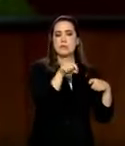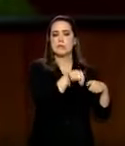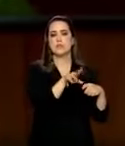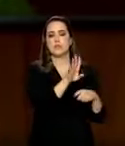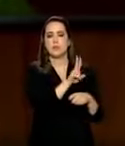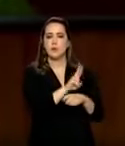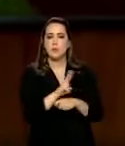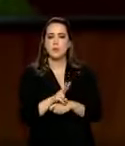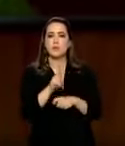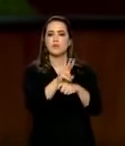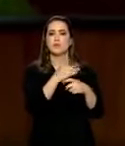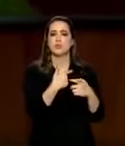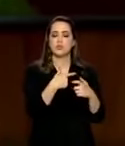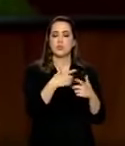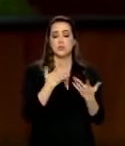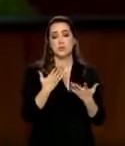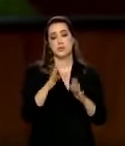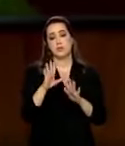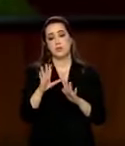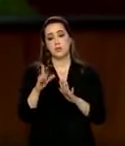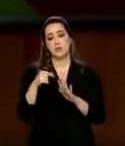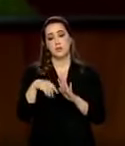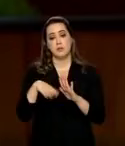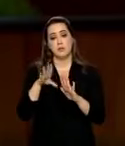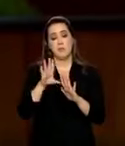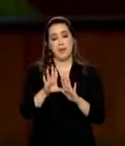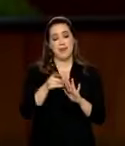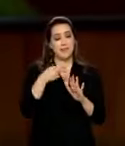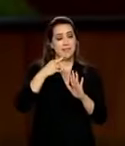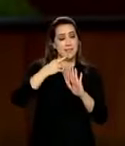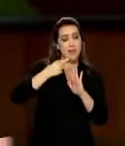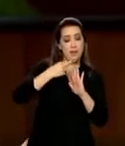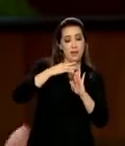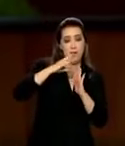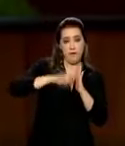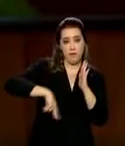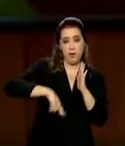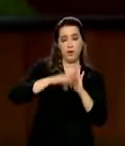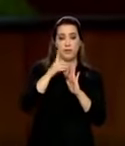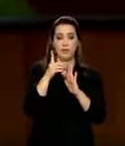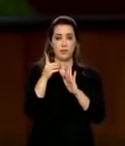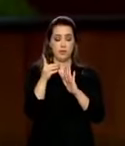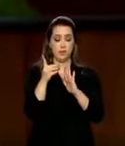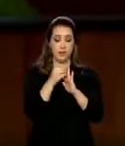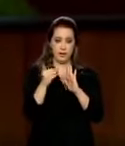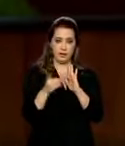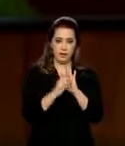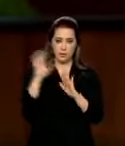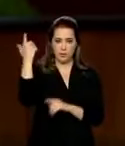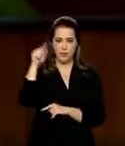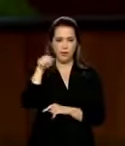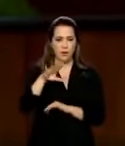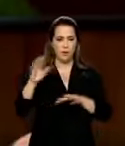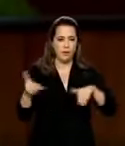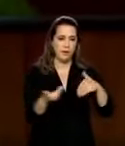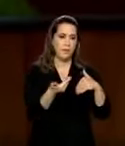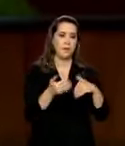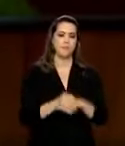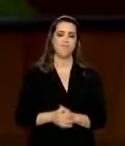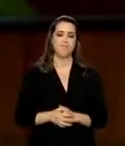decreto ambiental não sou eu, é o Poder Legislativo, é um projeto de lei. Agora, aprovar um projeto desse não é